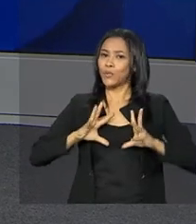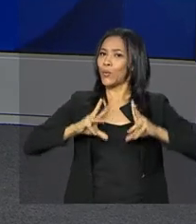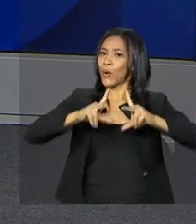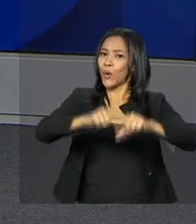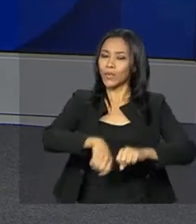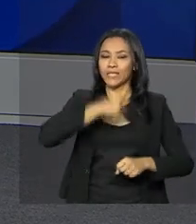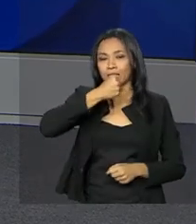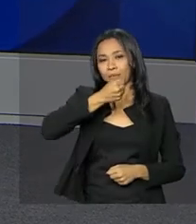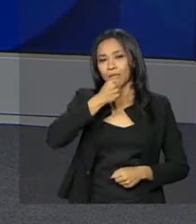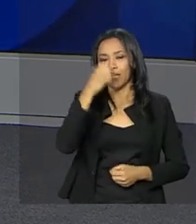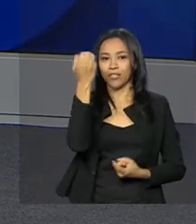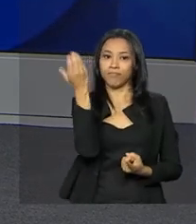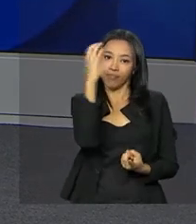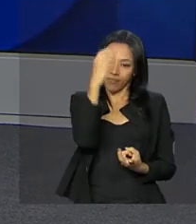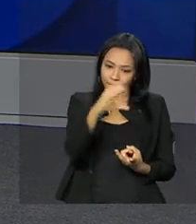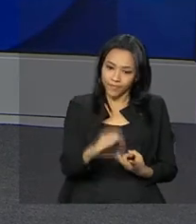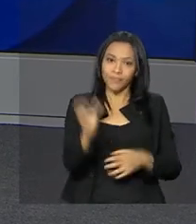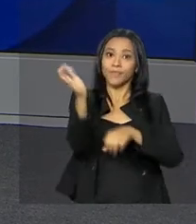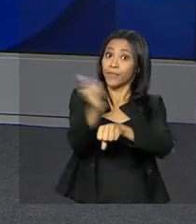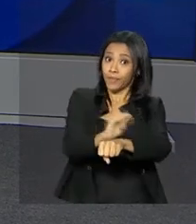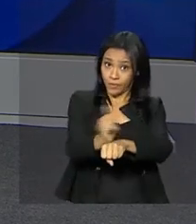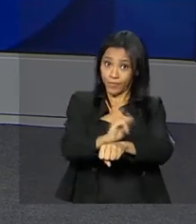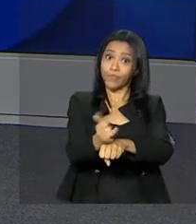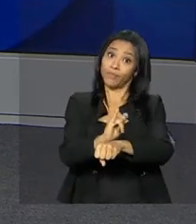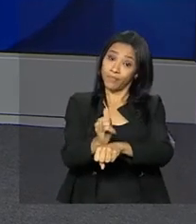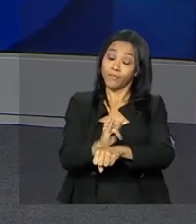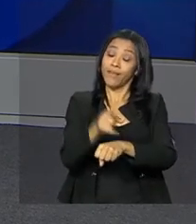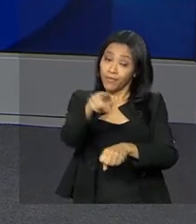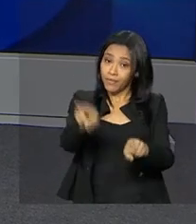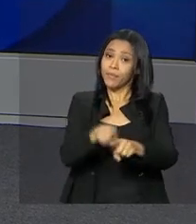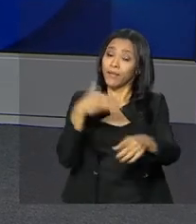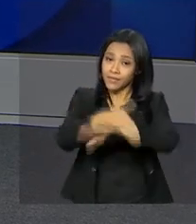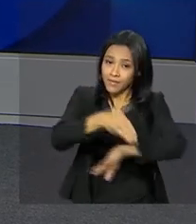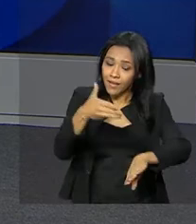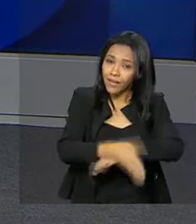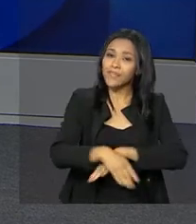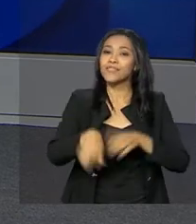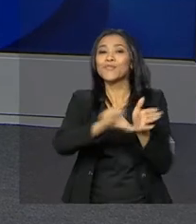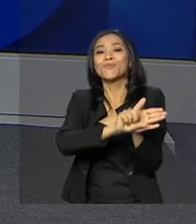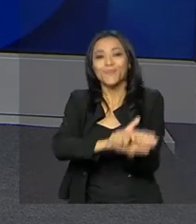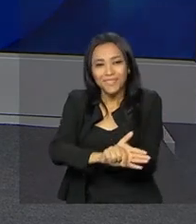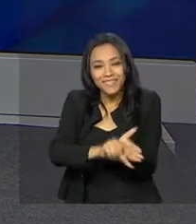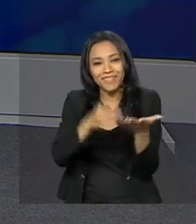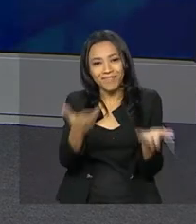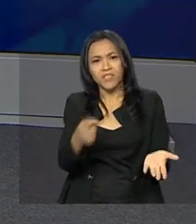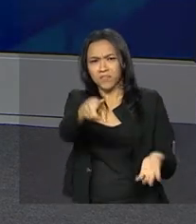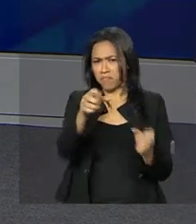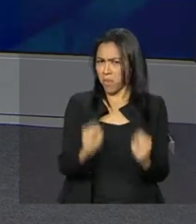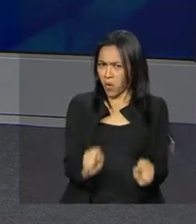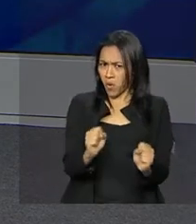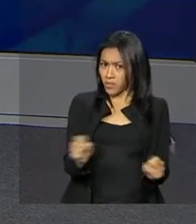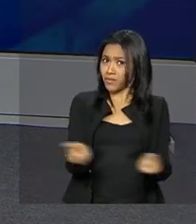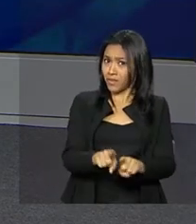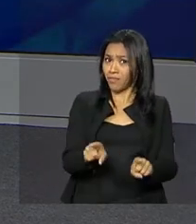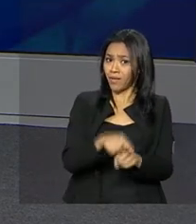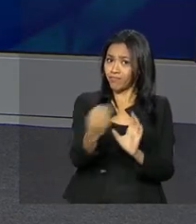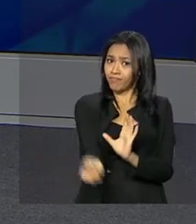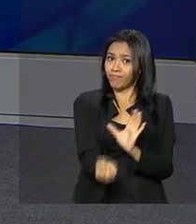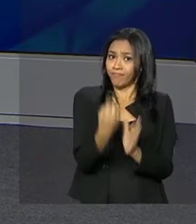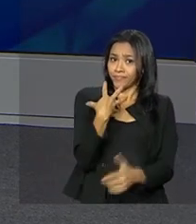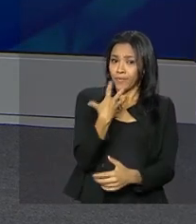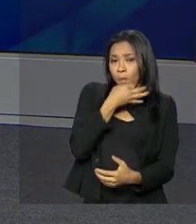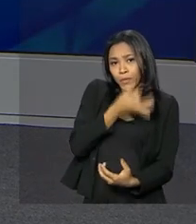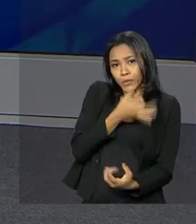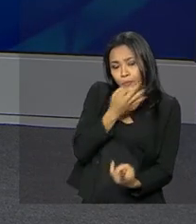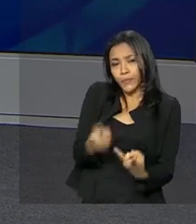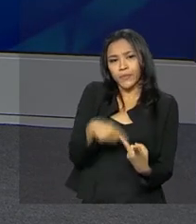as reportagens estão em nosso canal no YouTube. Acesse também o nosso perfil no Twitter. Você pode também mandar suas sugestões